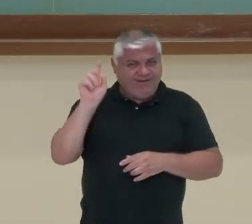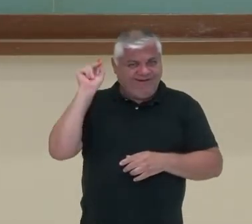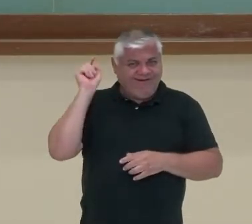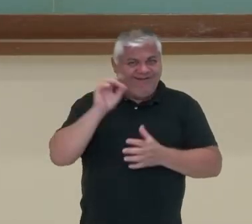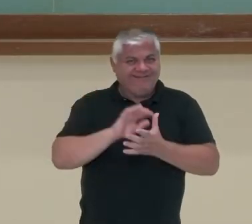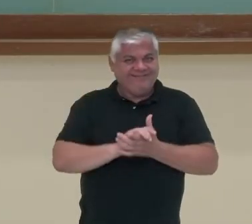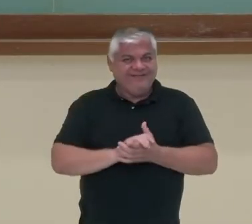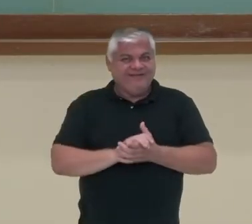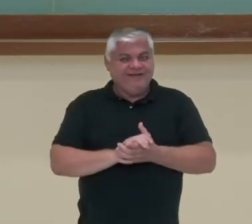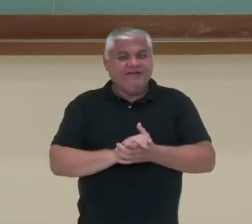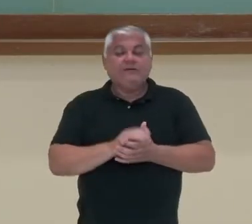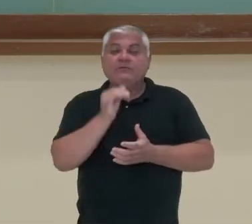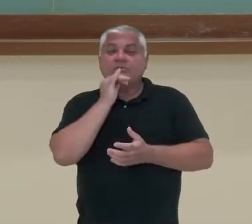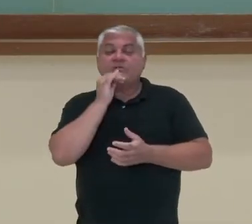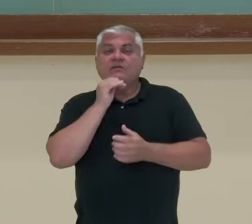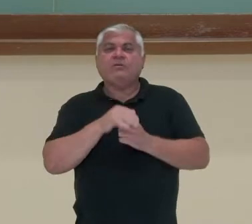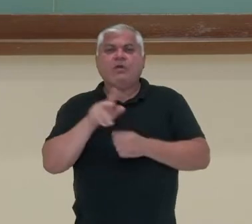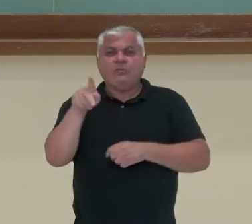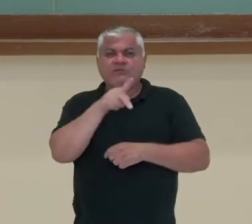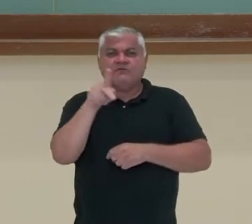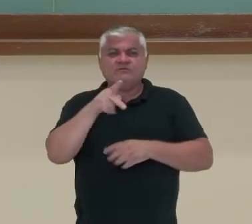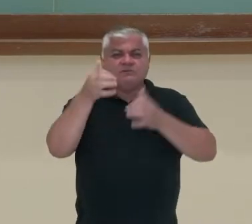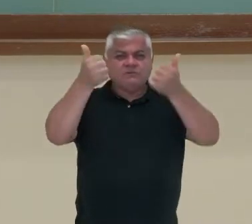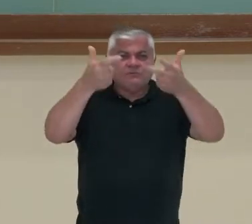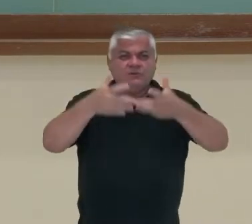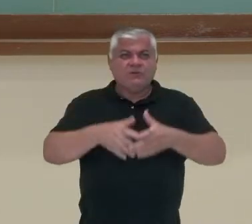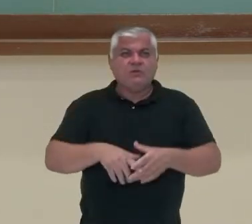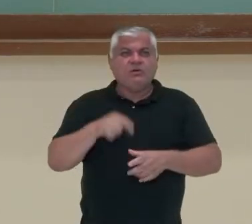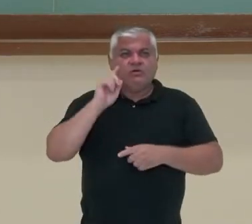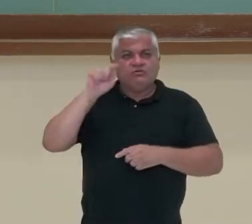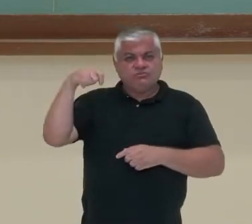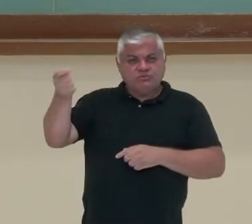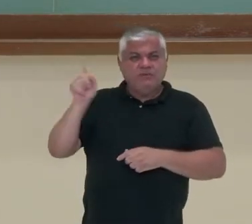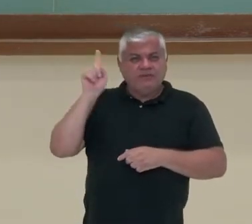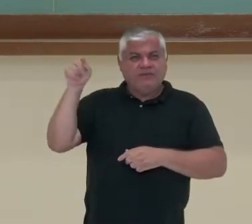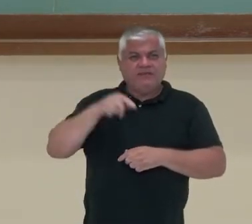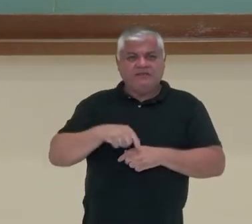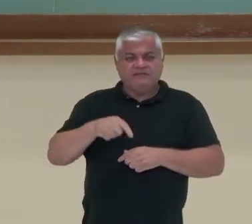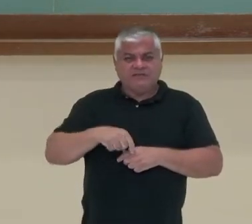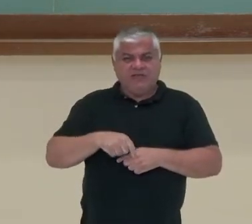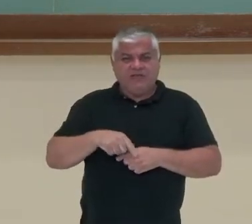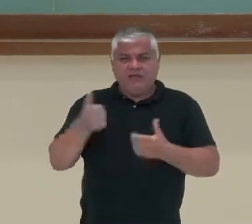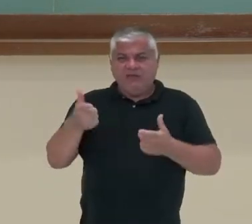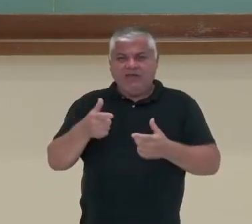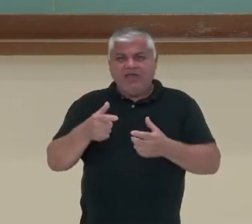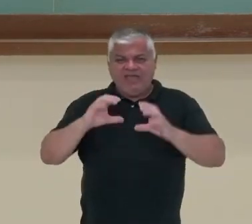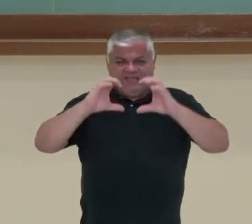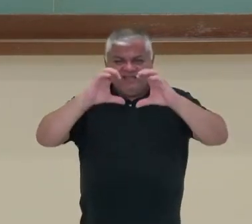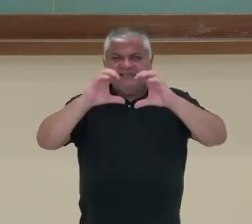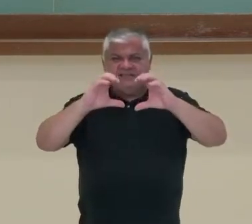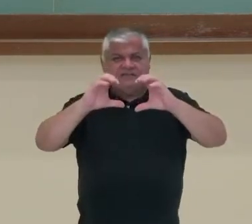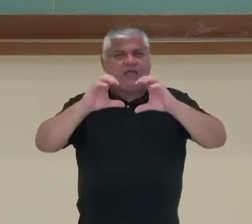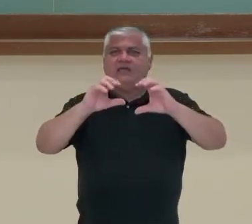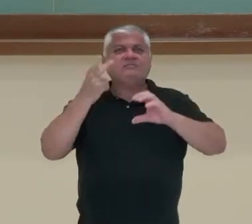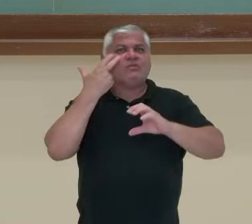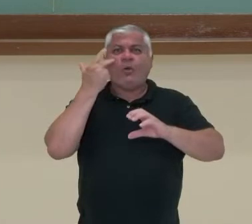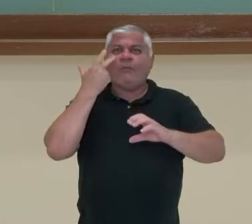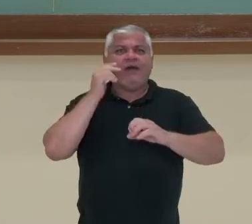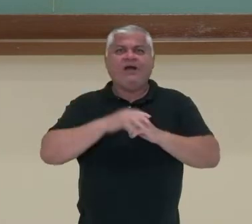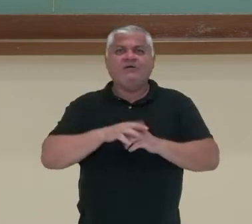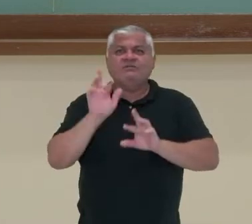momento, alguma professora já falou para vocês sobre esses rins artificiais? Você tinha esse